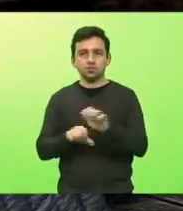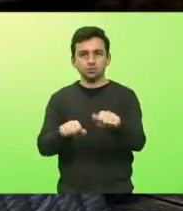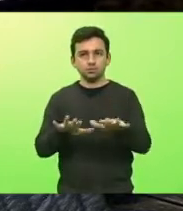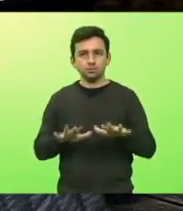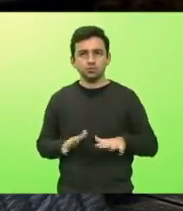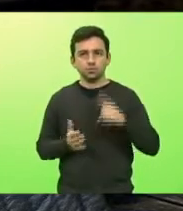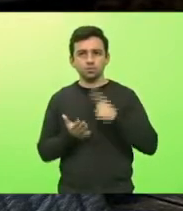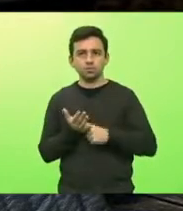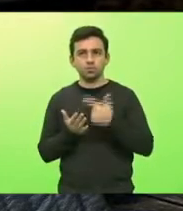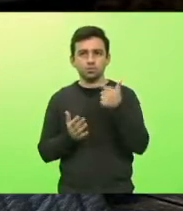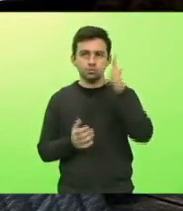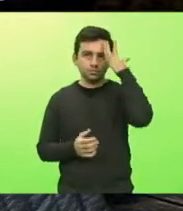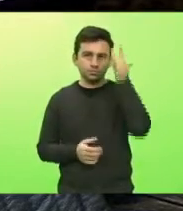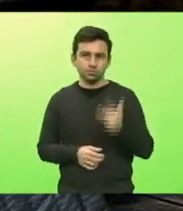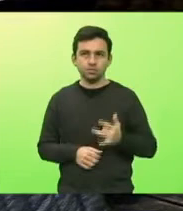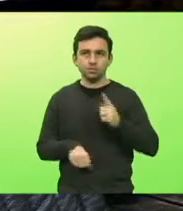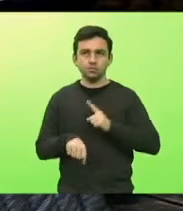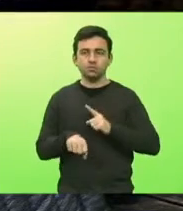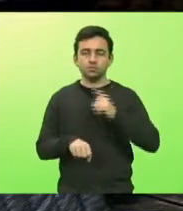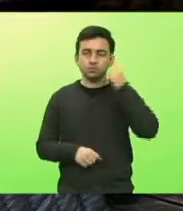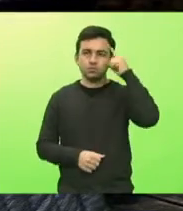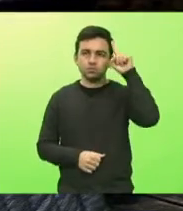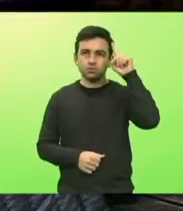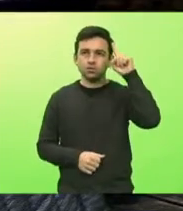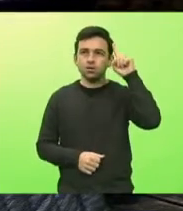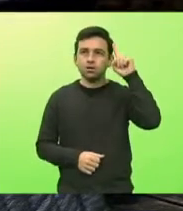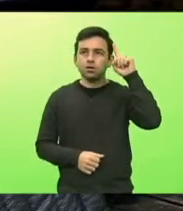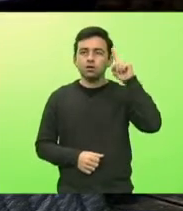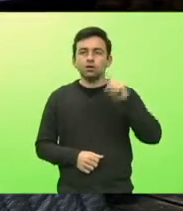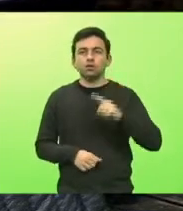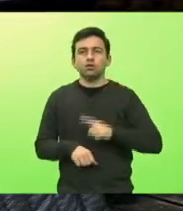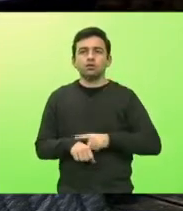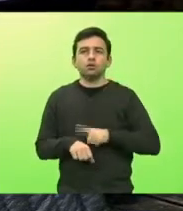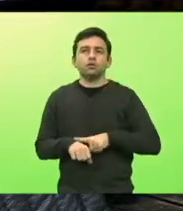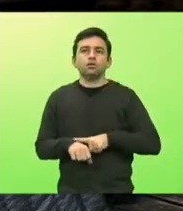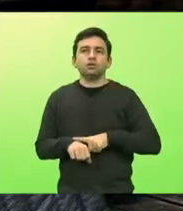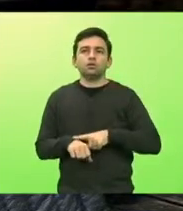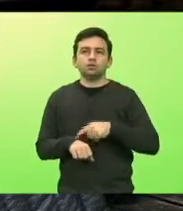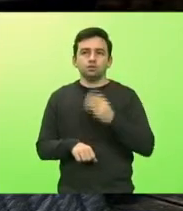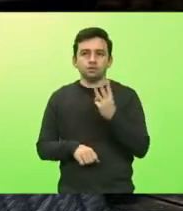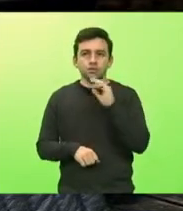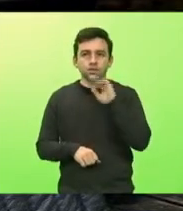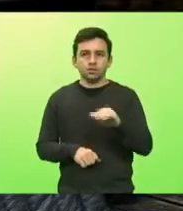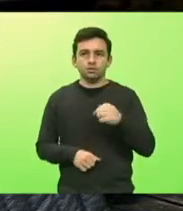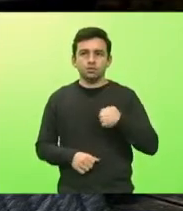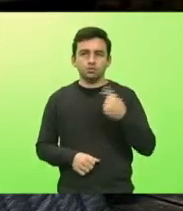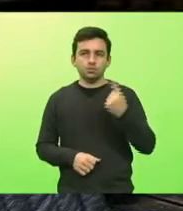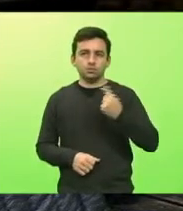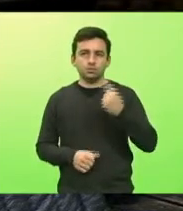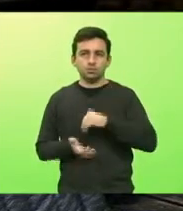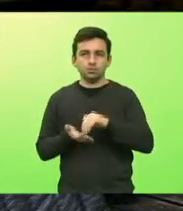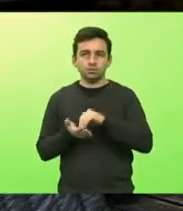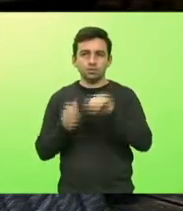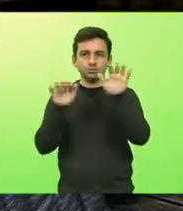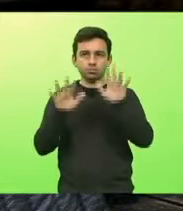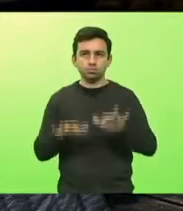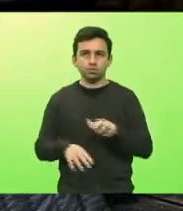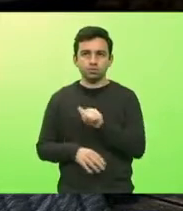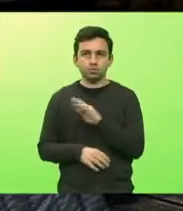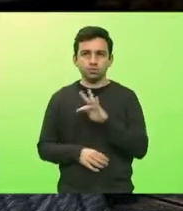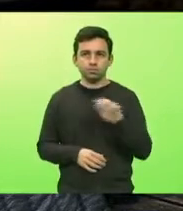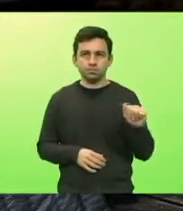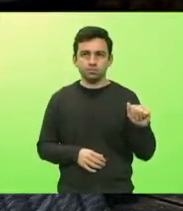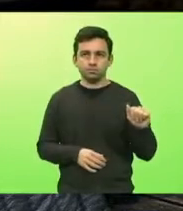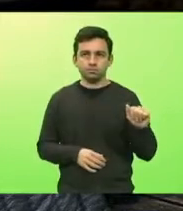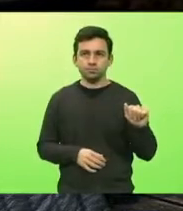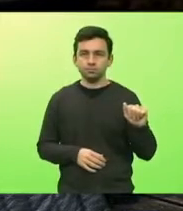convocou outra ordinária para o dia seguinte, às 15 horas, para constar eu, primeiro secretário, lavrei a presente ata.